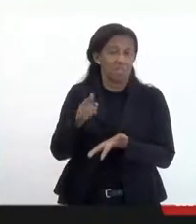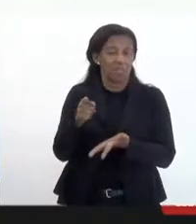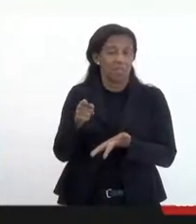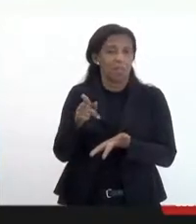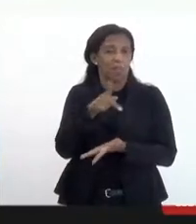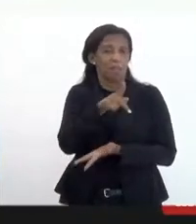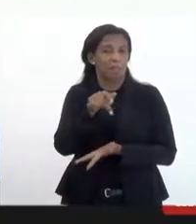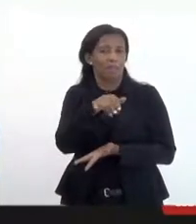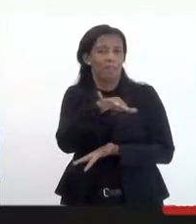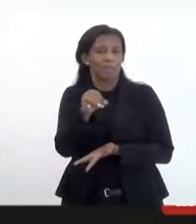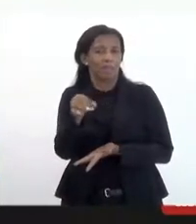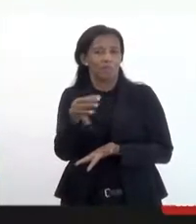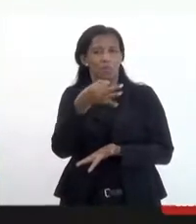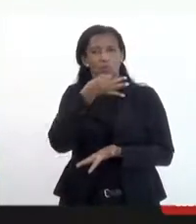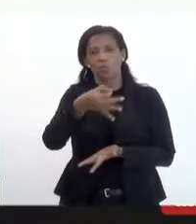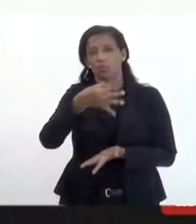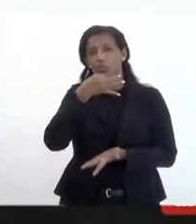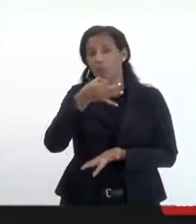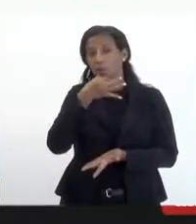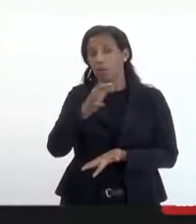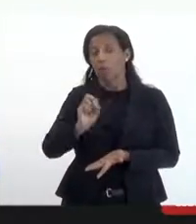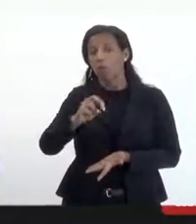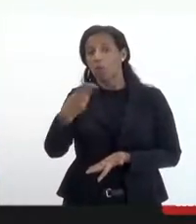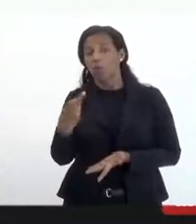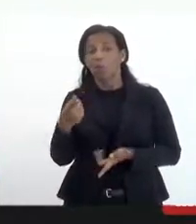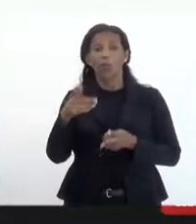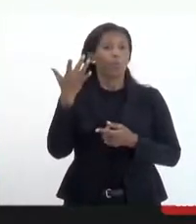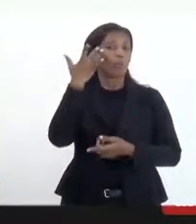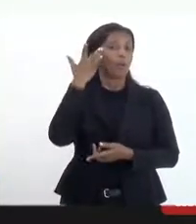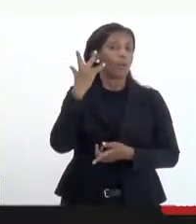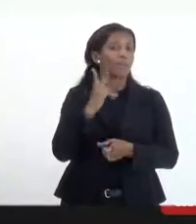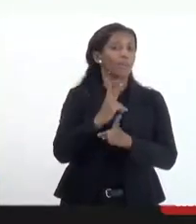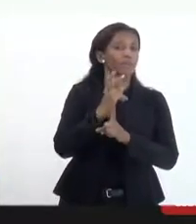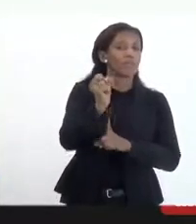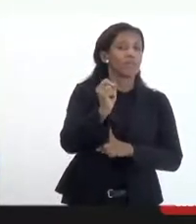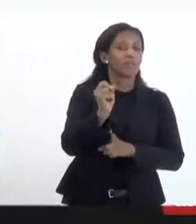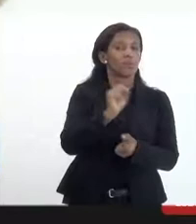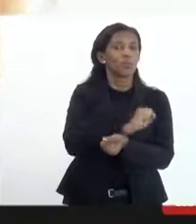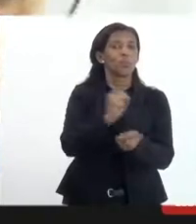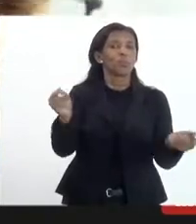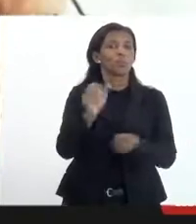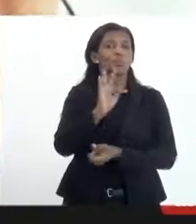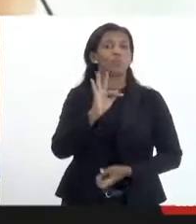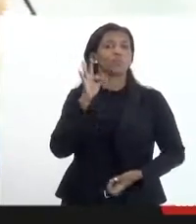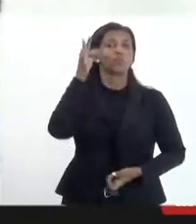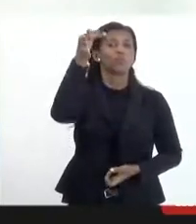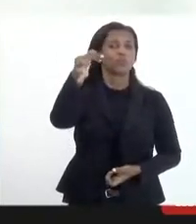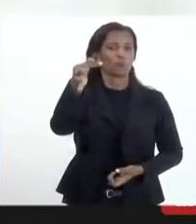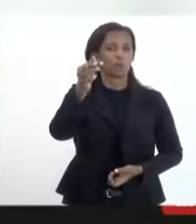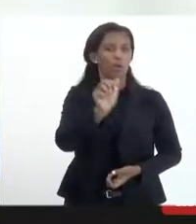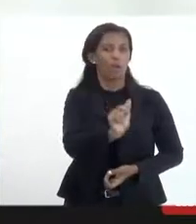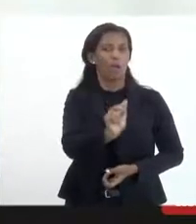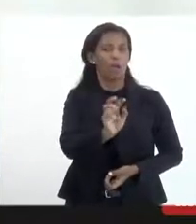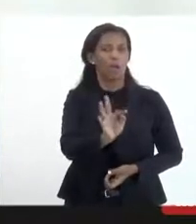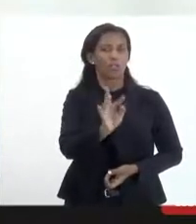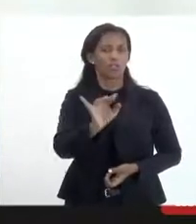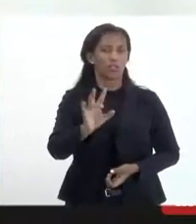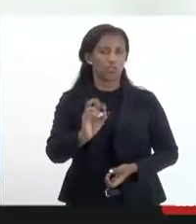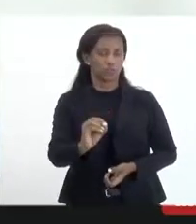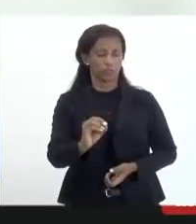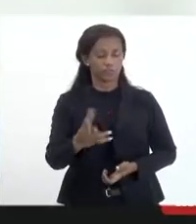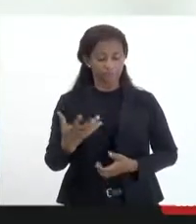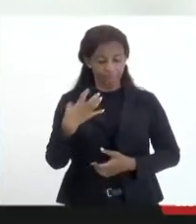passivo, né? Ou então lançar o que acha que ela vai ganhar num possível futuro ativo. Então,